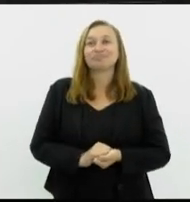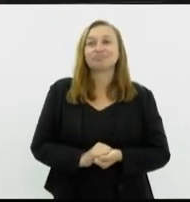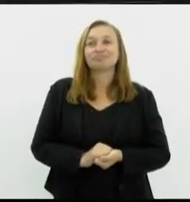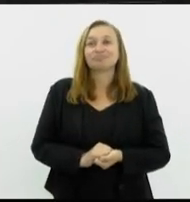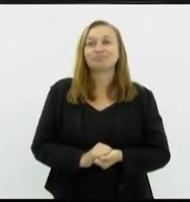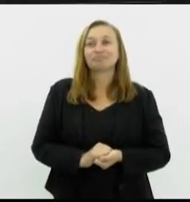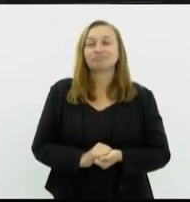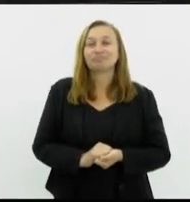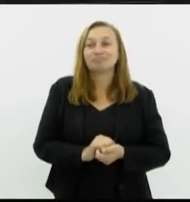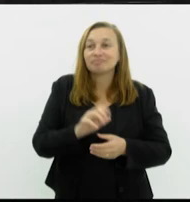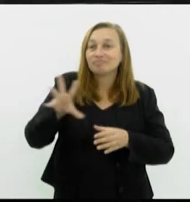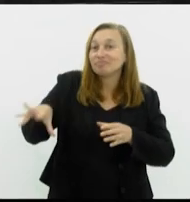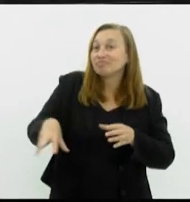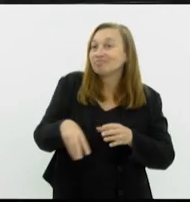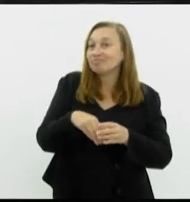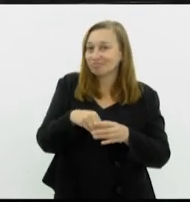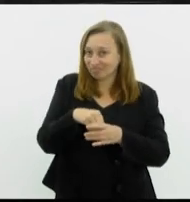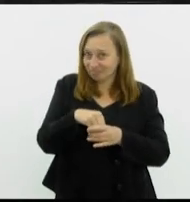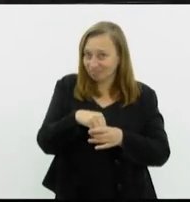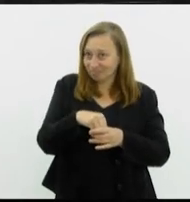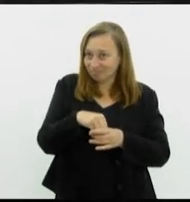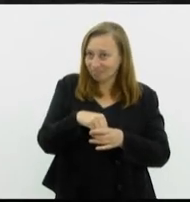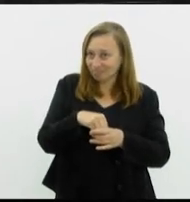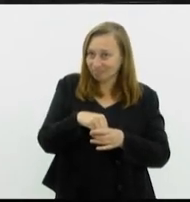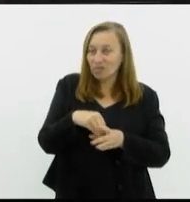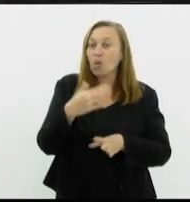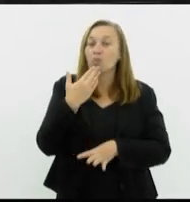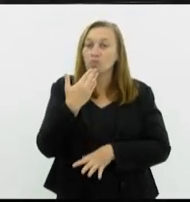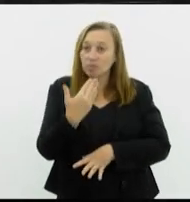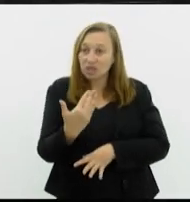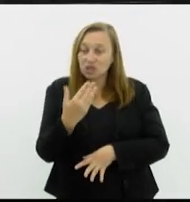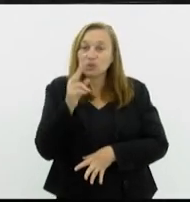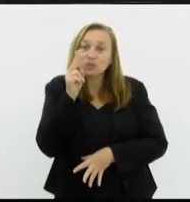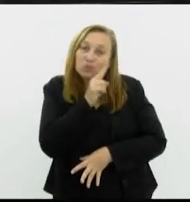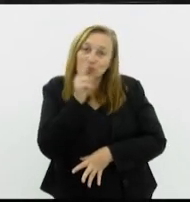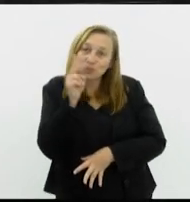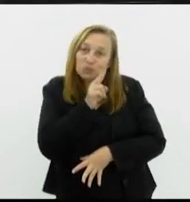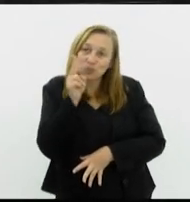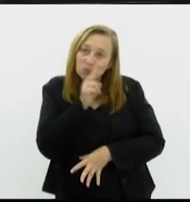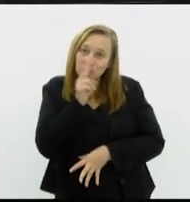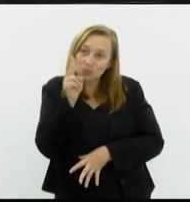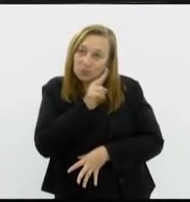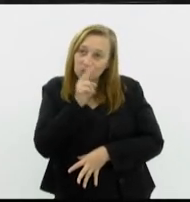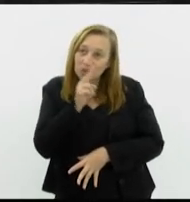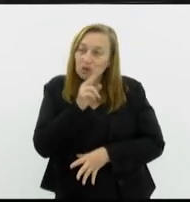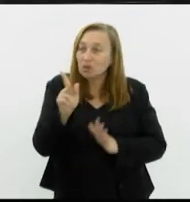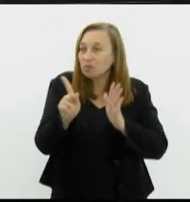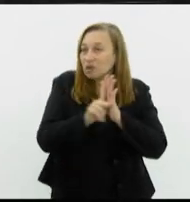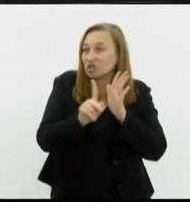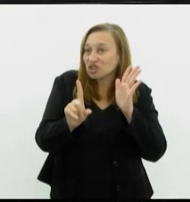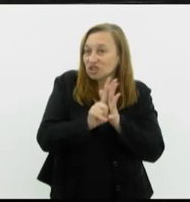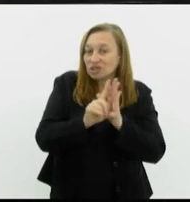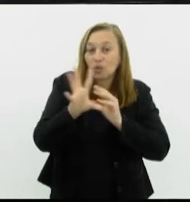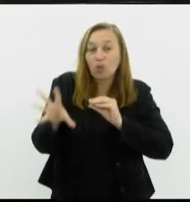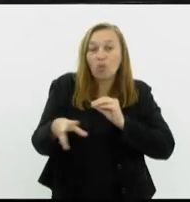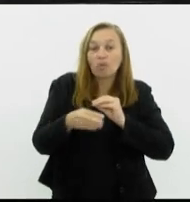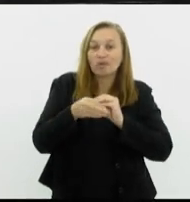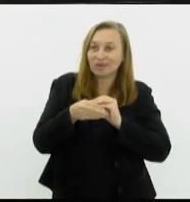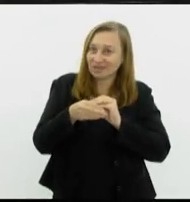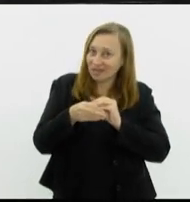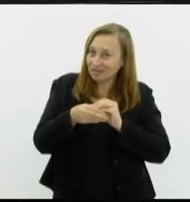foi inclusa, com pedido de urgência, o projeto de lei